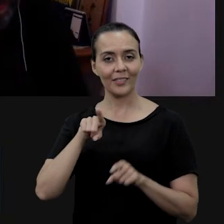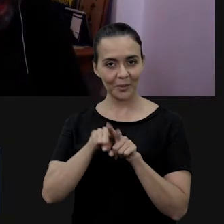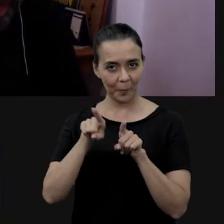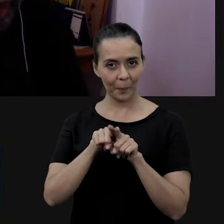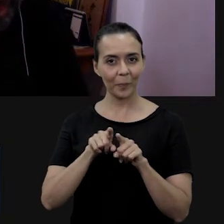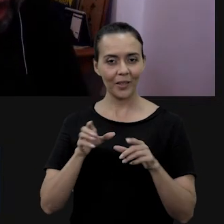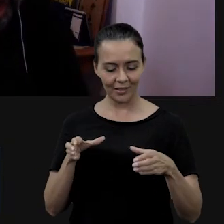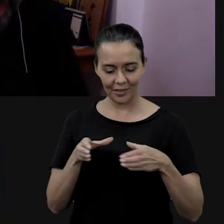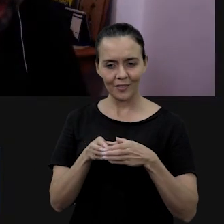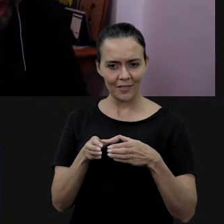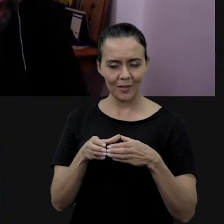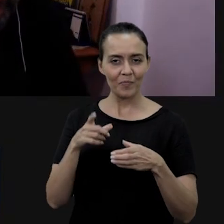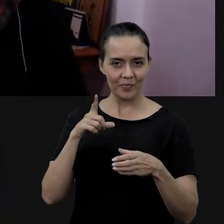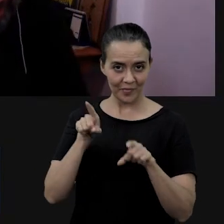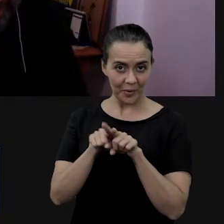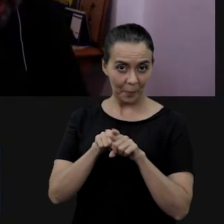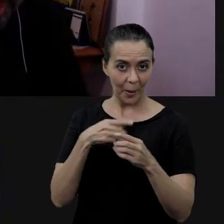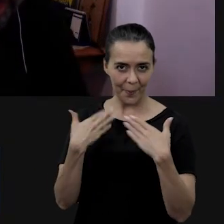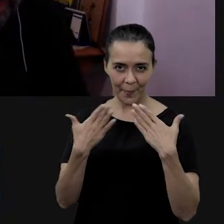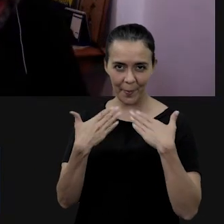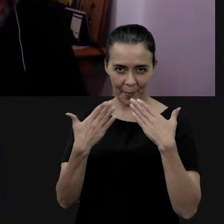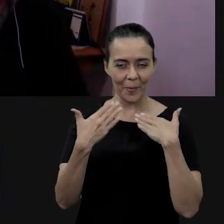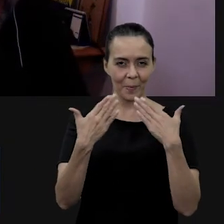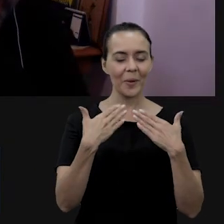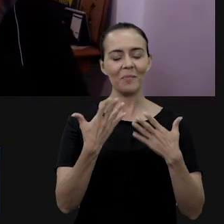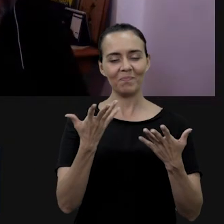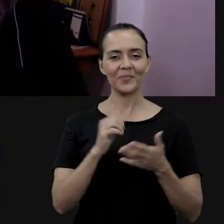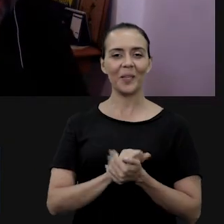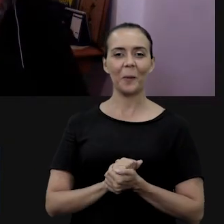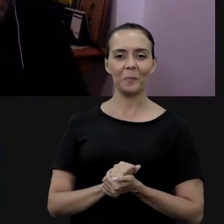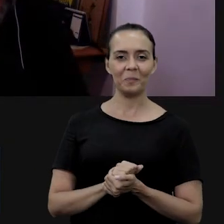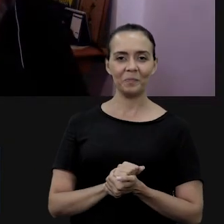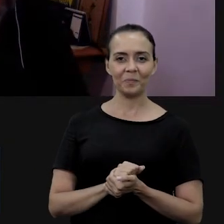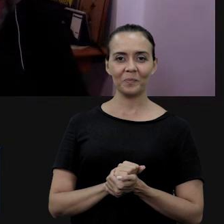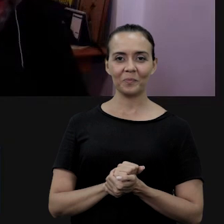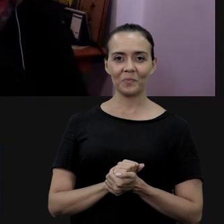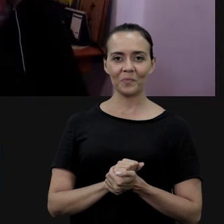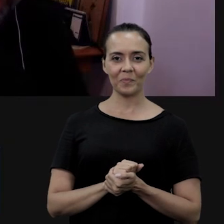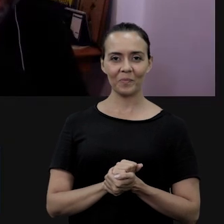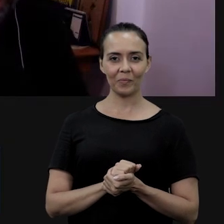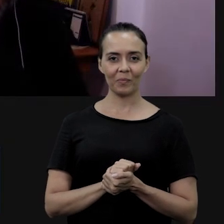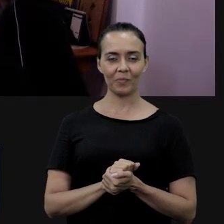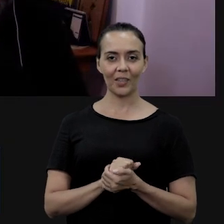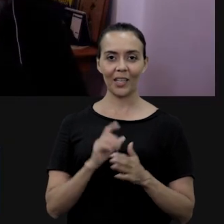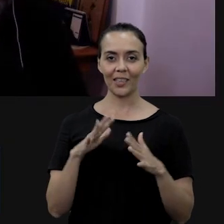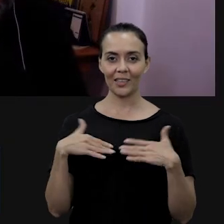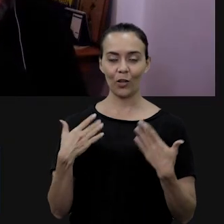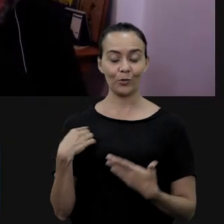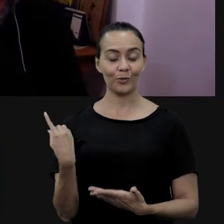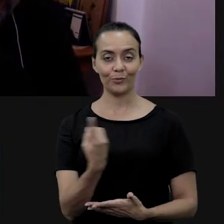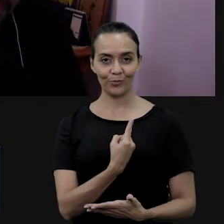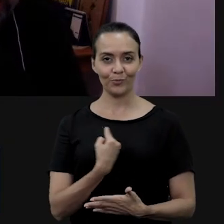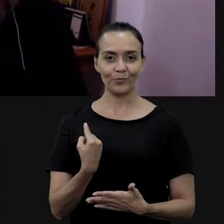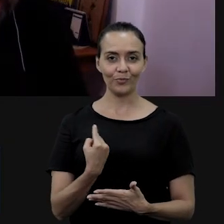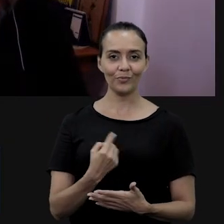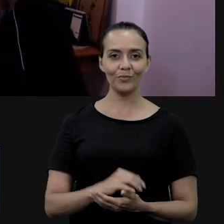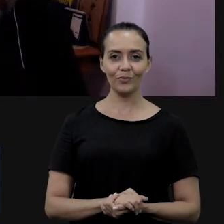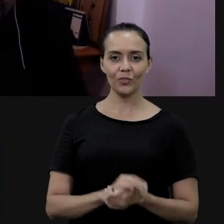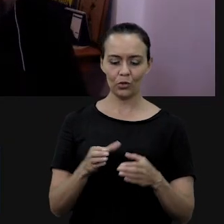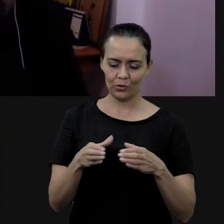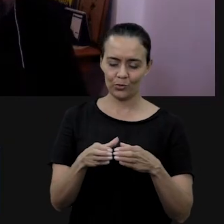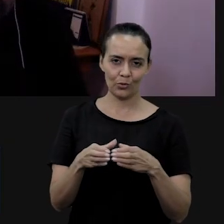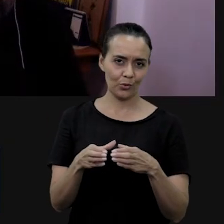Colé também teve por aqui, acho, Isso, fazendo um hoje ele é da igreja, bate-papo com isso eu você, conheço. boa, grande Colé. E a